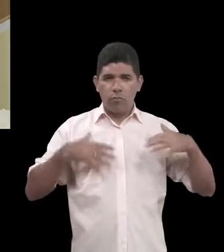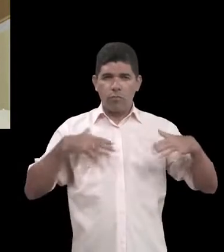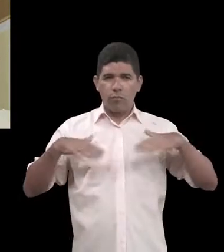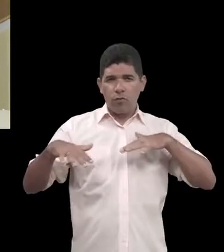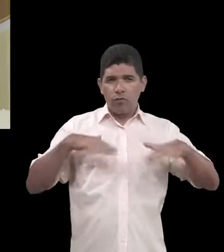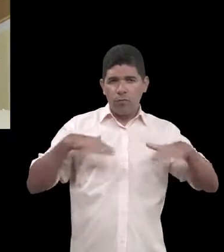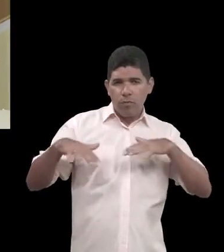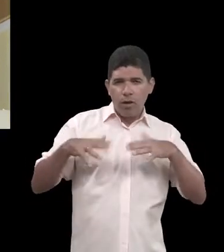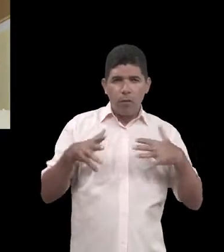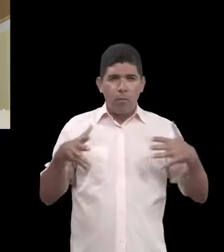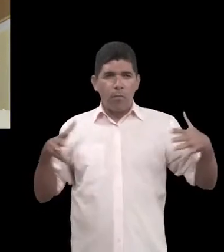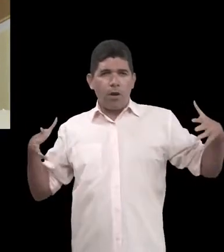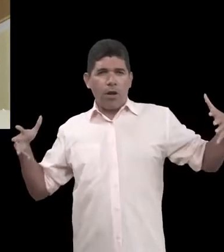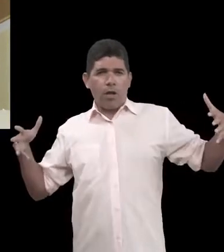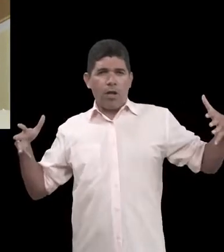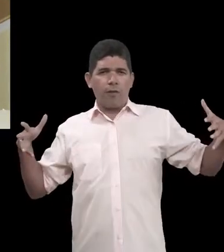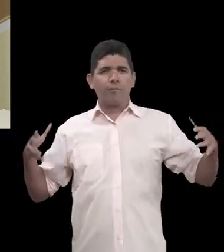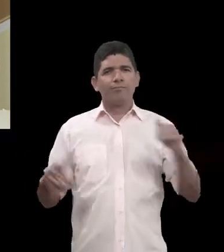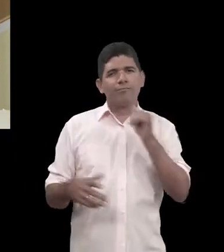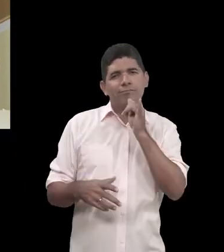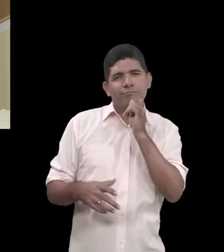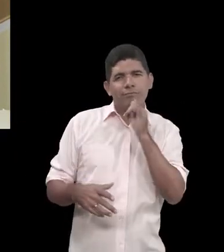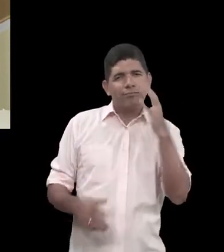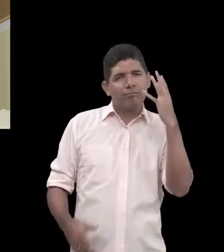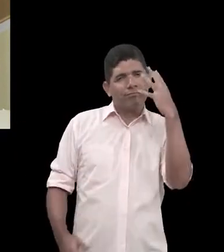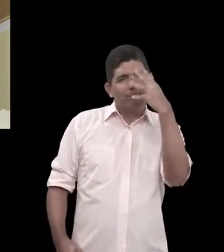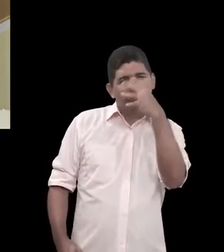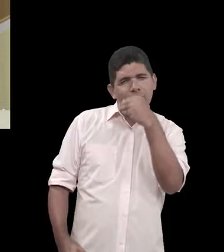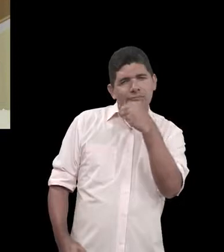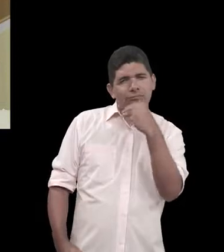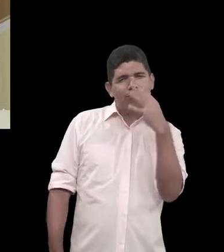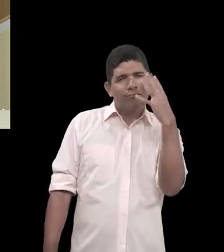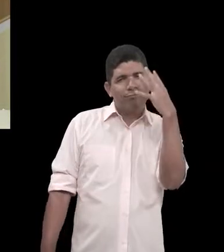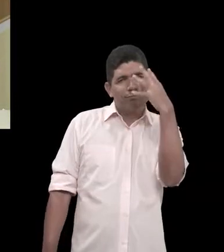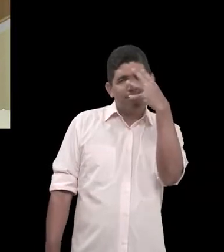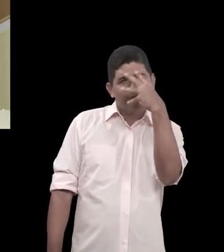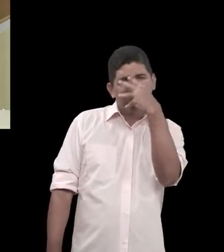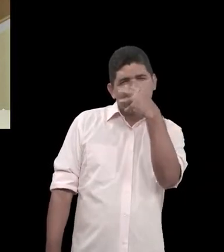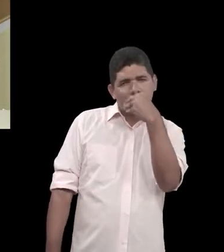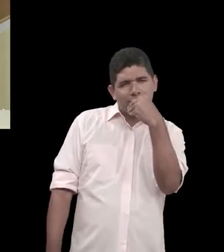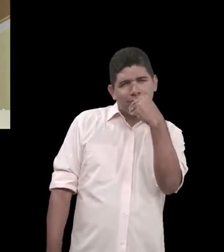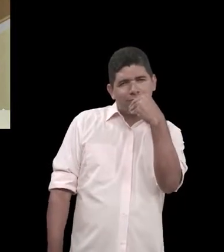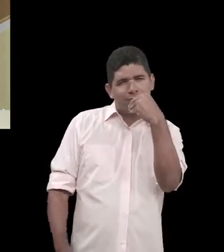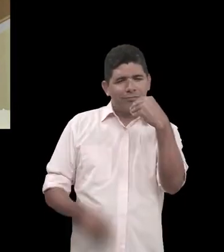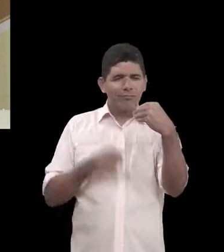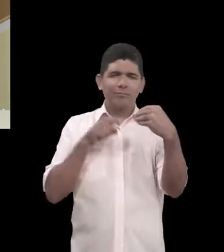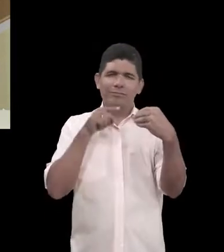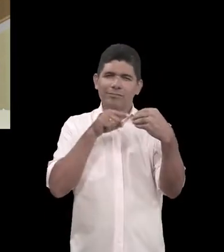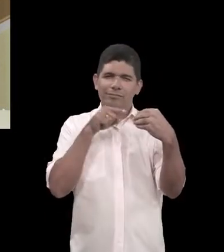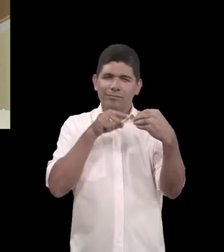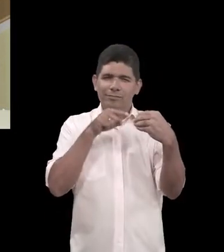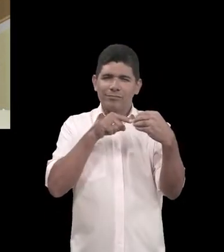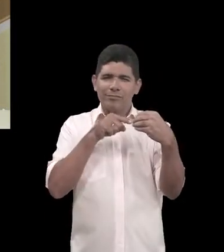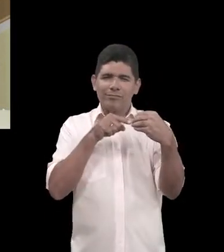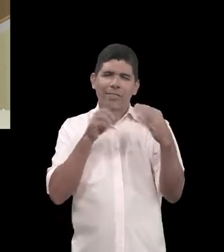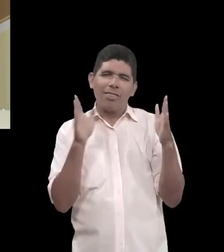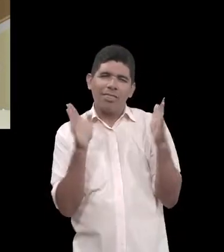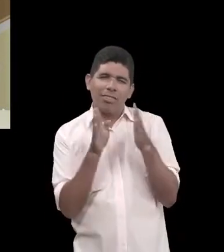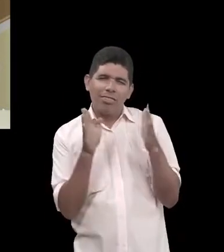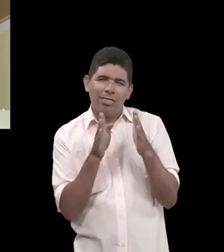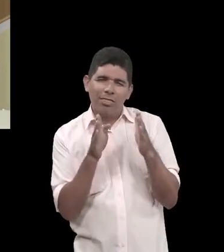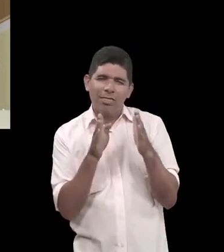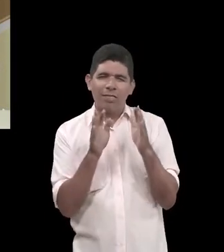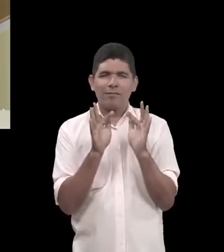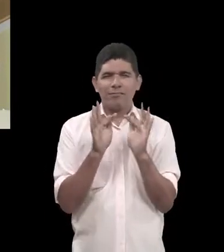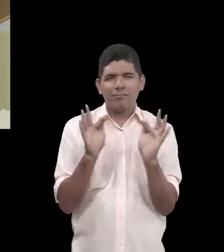dos meus movimentos. Então, se eu quero dizer bonitinho em Libras, por exemplo, eu digo... Uhum. Minha expressão facial é toda